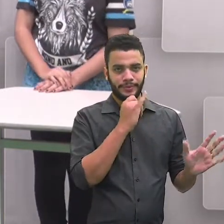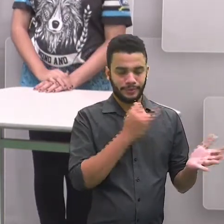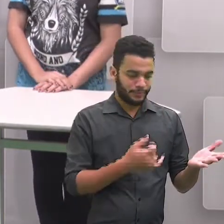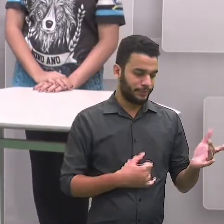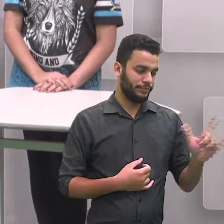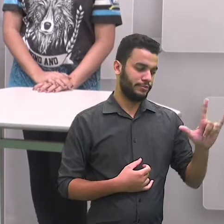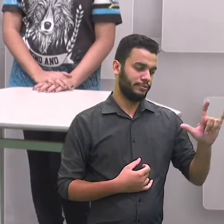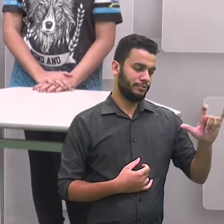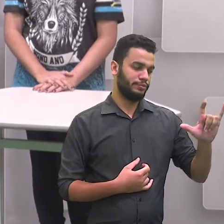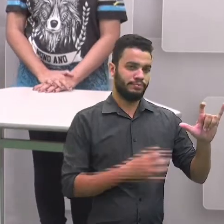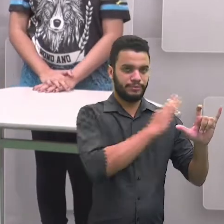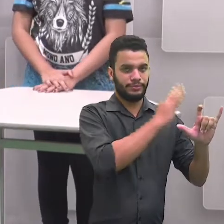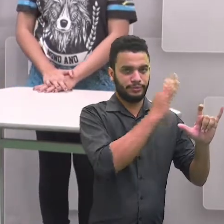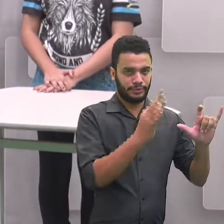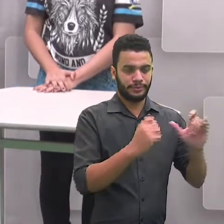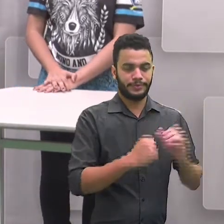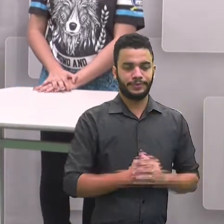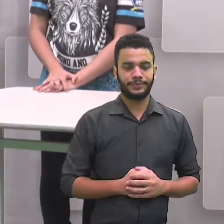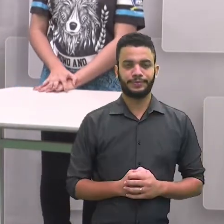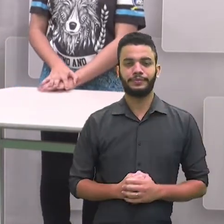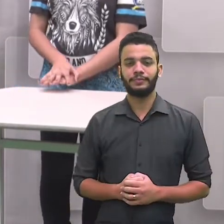Quem foi a última que vai entrar?